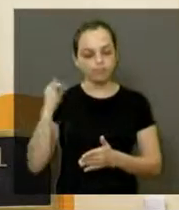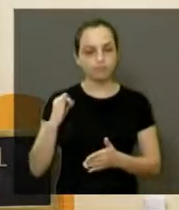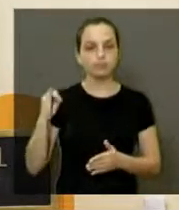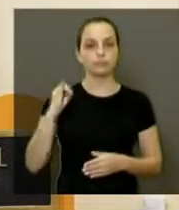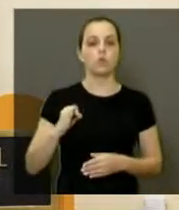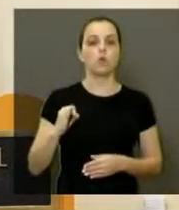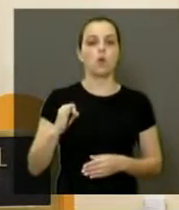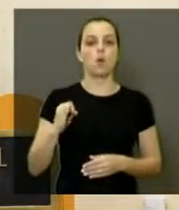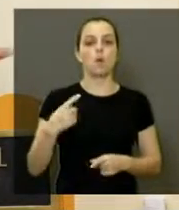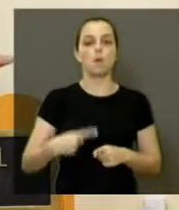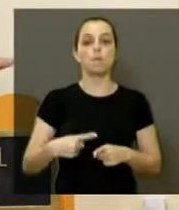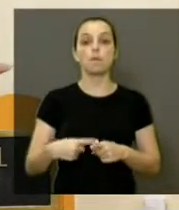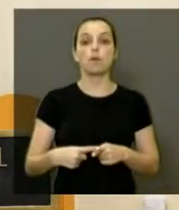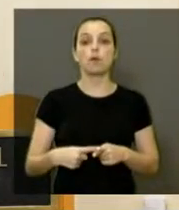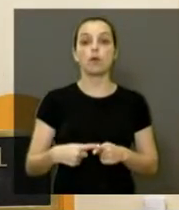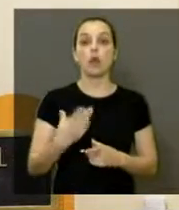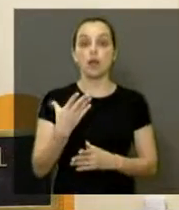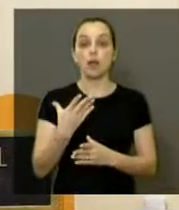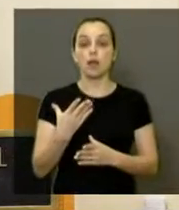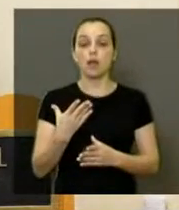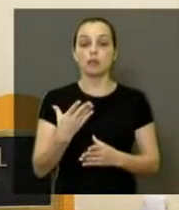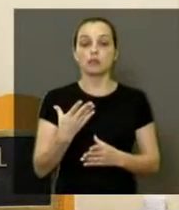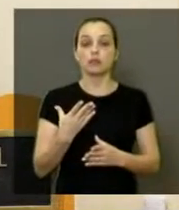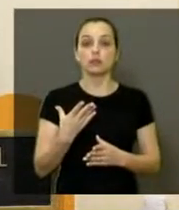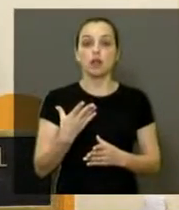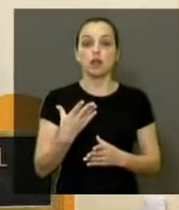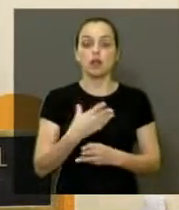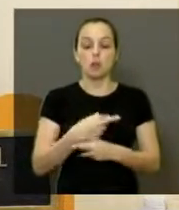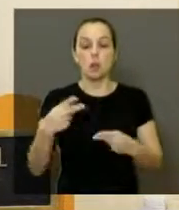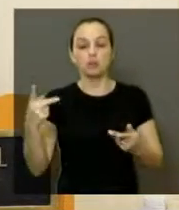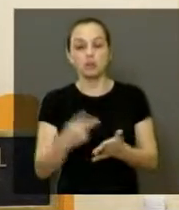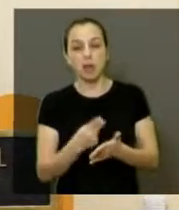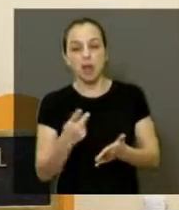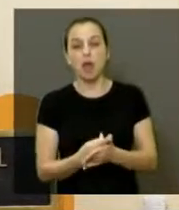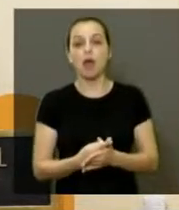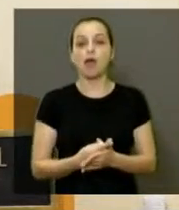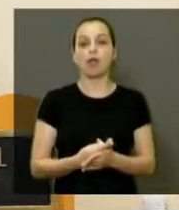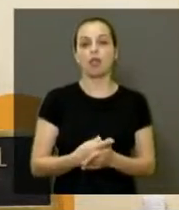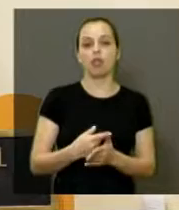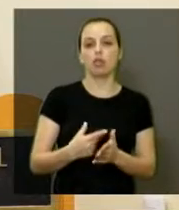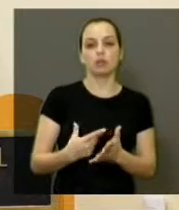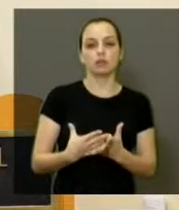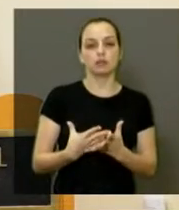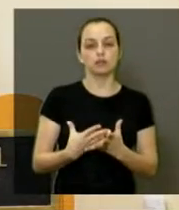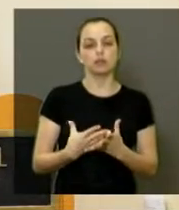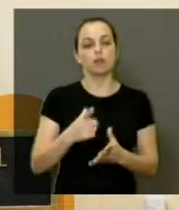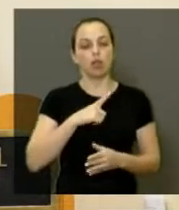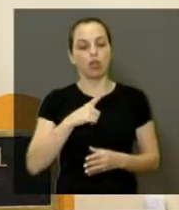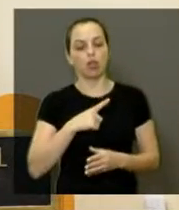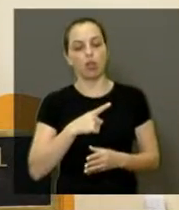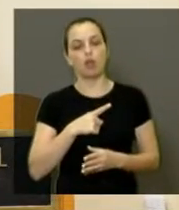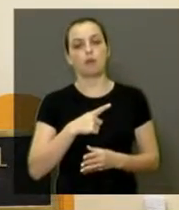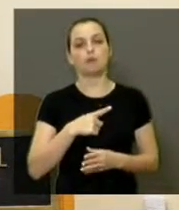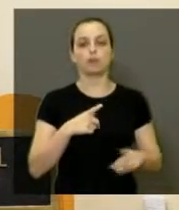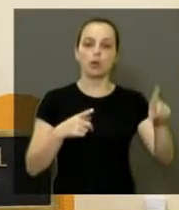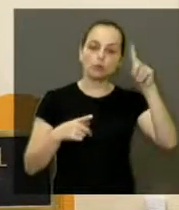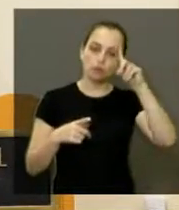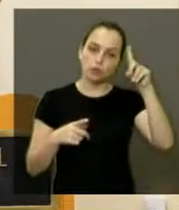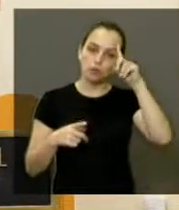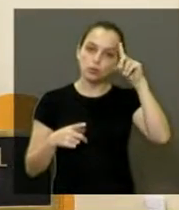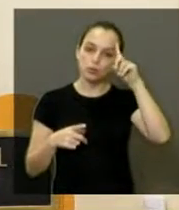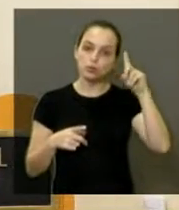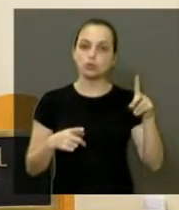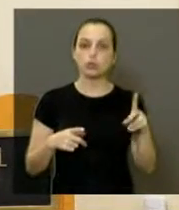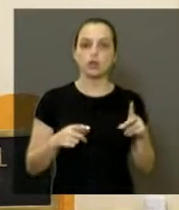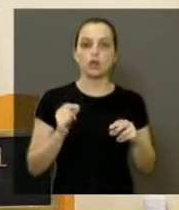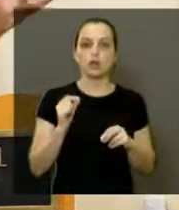as provas não faltam, são dezenas, dezenas de provas. A cada dia, eu quase já